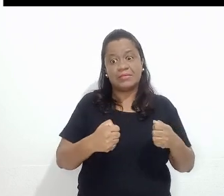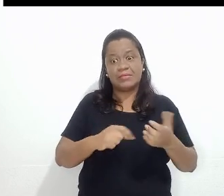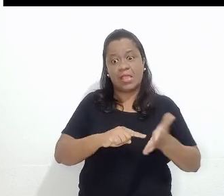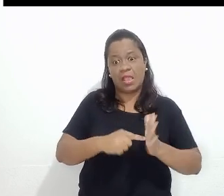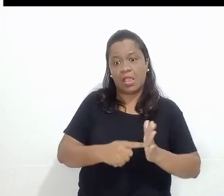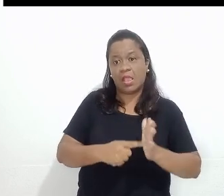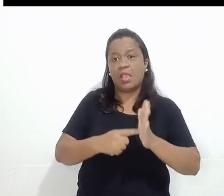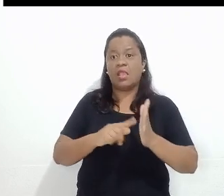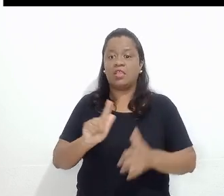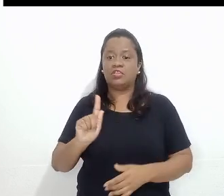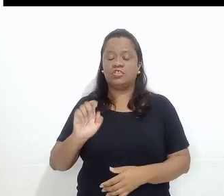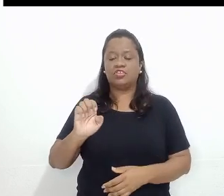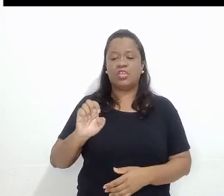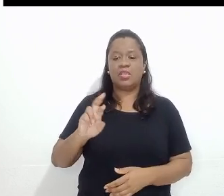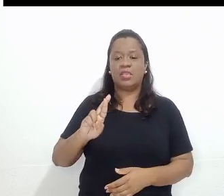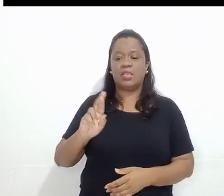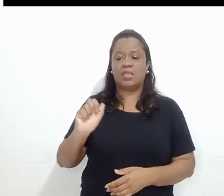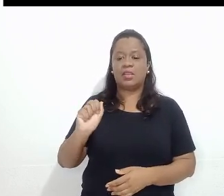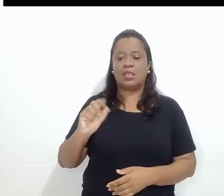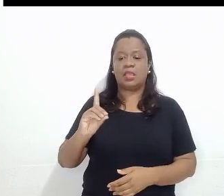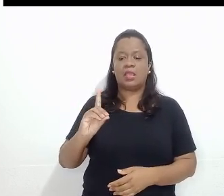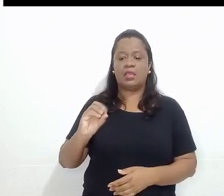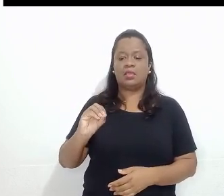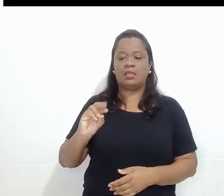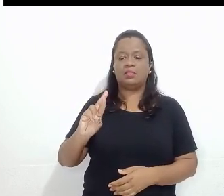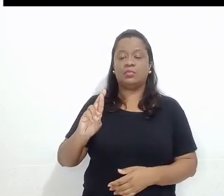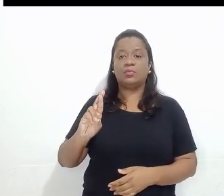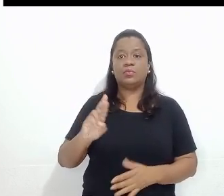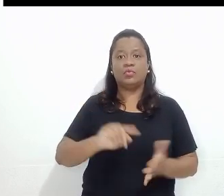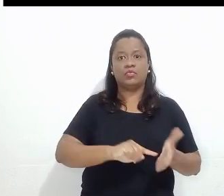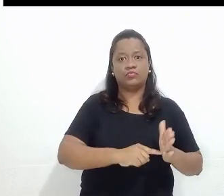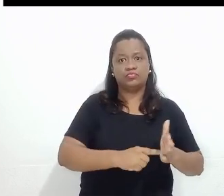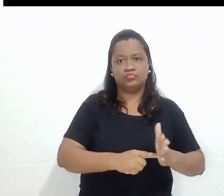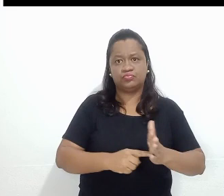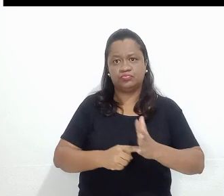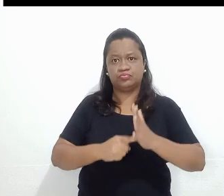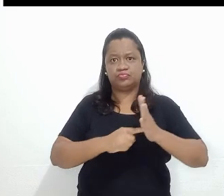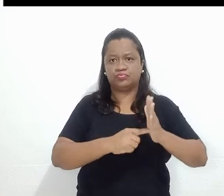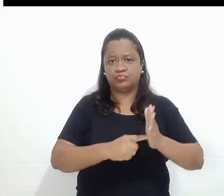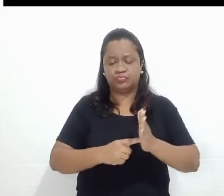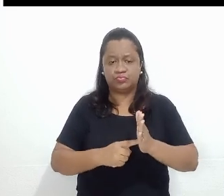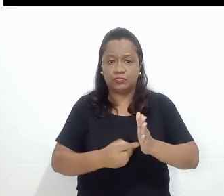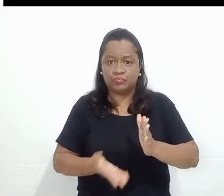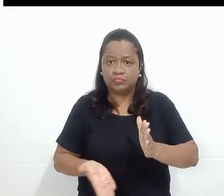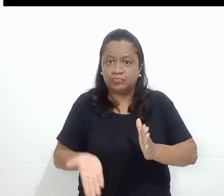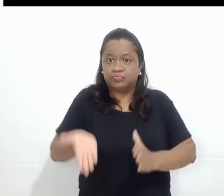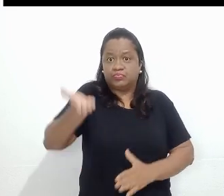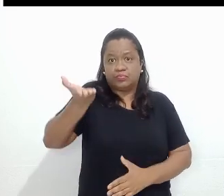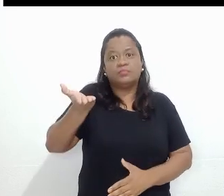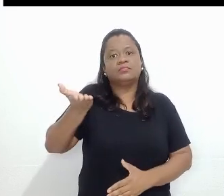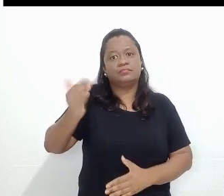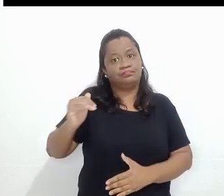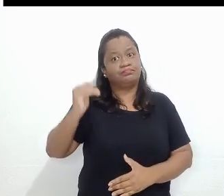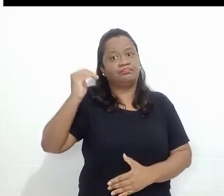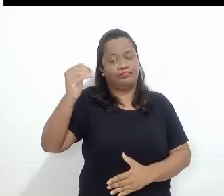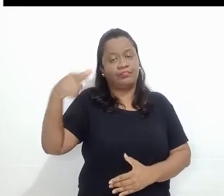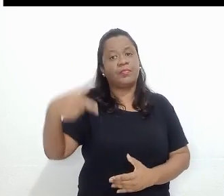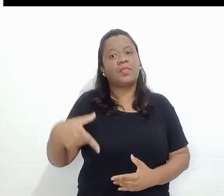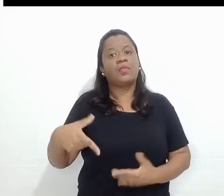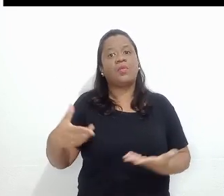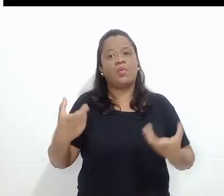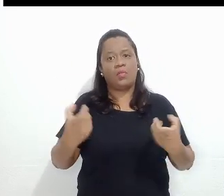aí se contrata um gerador para poder ter uma luz, né, uma geração de luz extra para esse local. Então, assim, inclusive